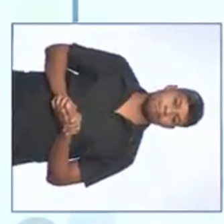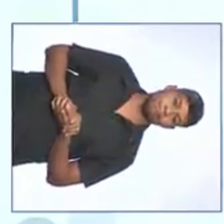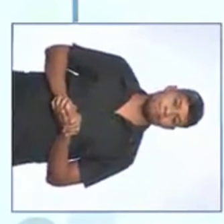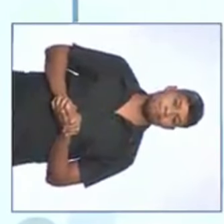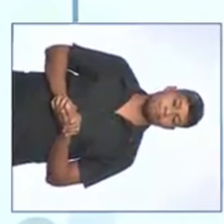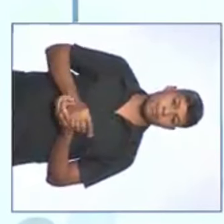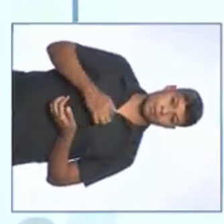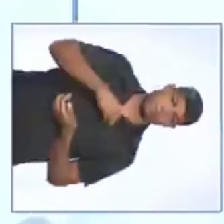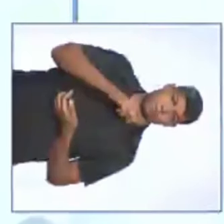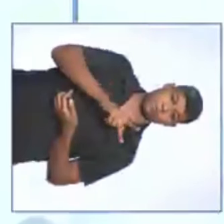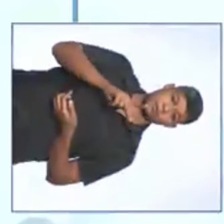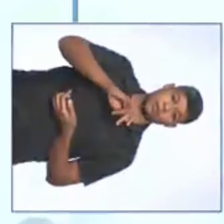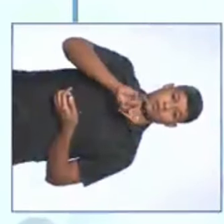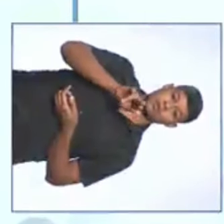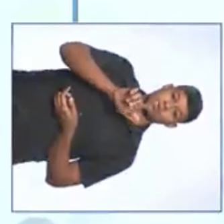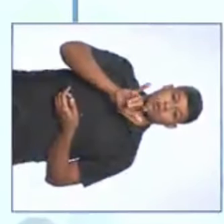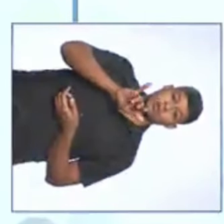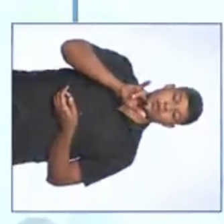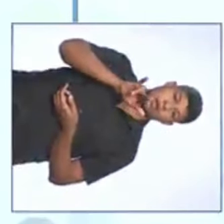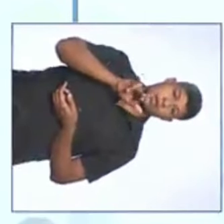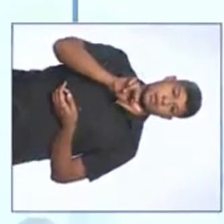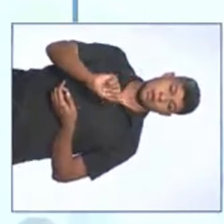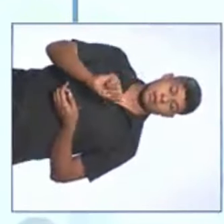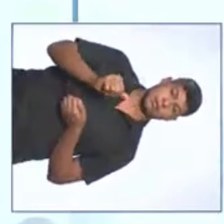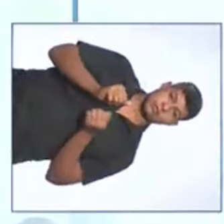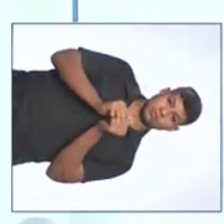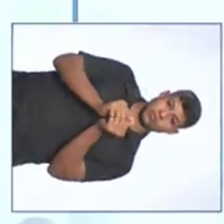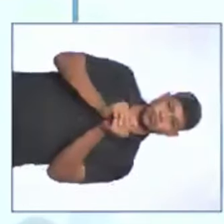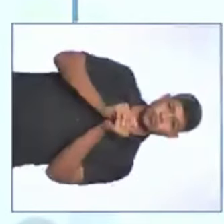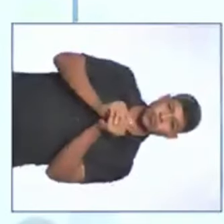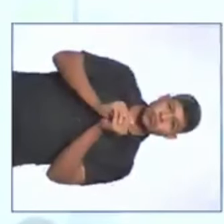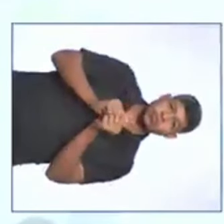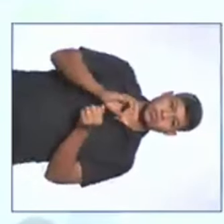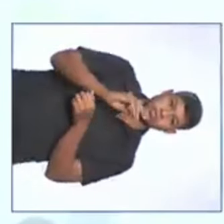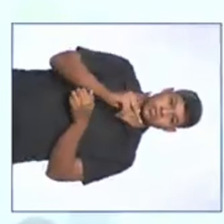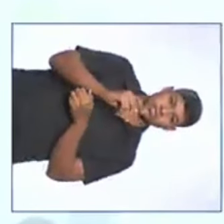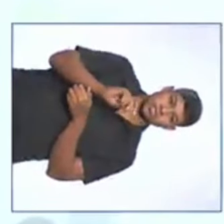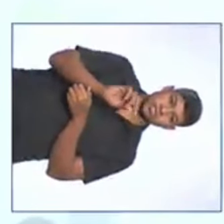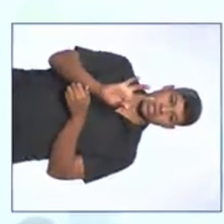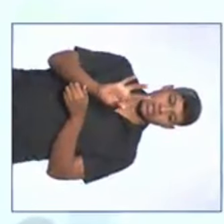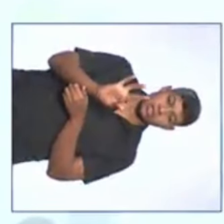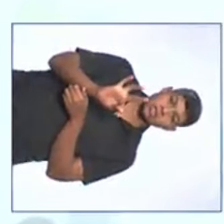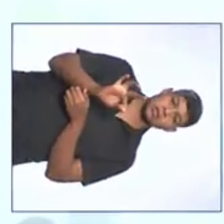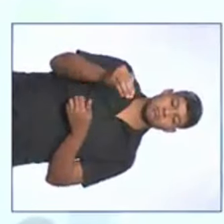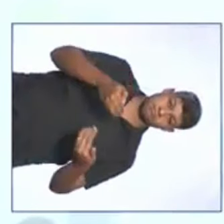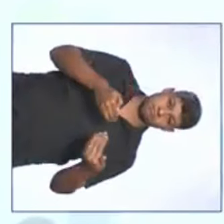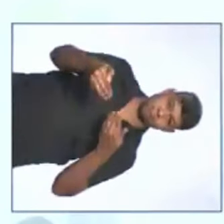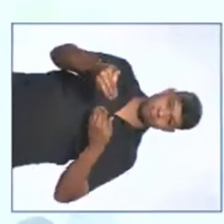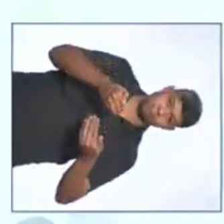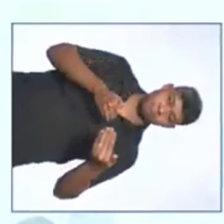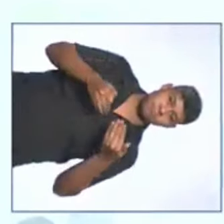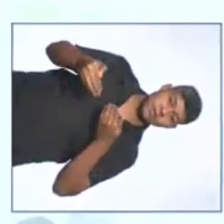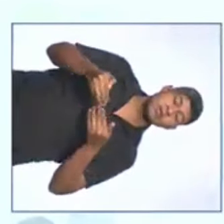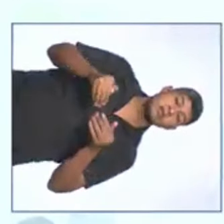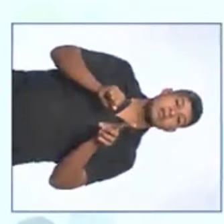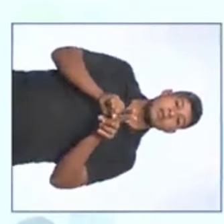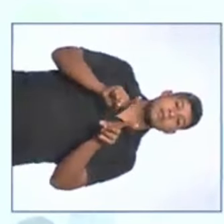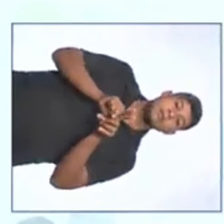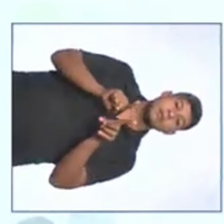Eu sou a professora Juliana, irei acompanhar as mensagens do chat que vocês vão encaminhar e